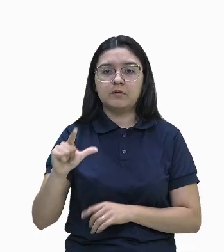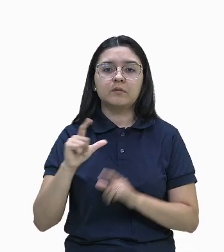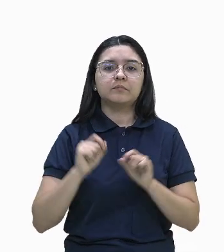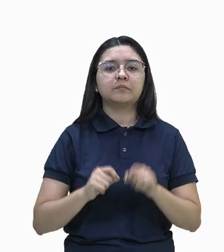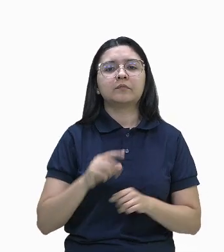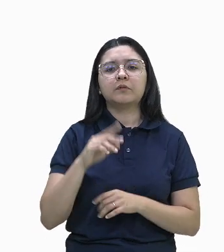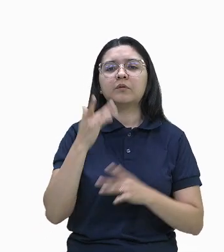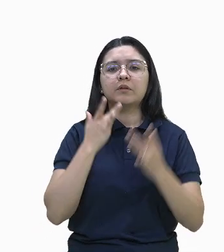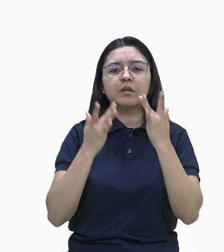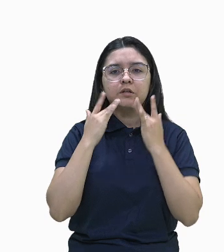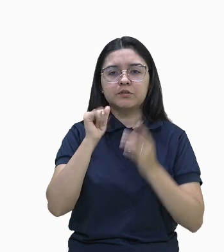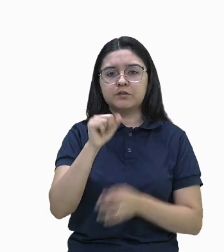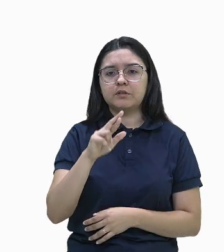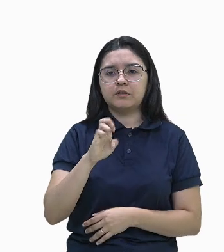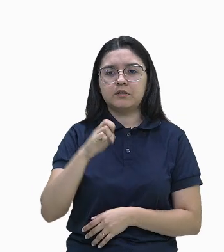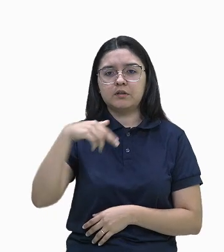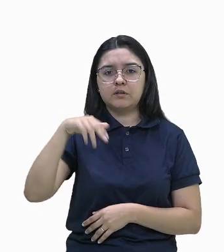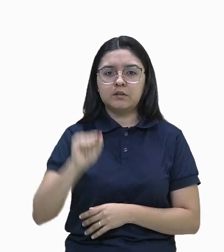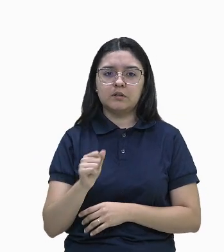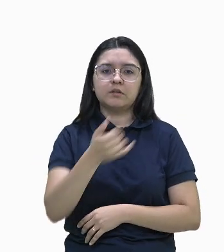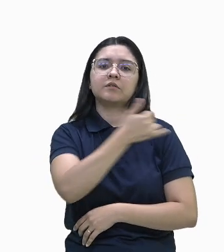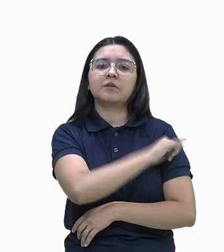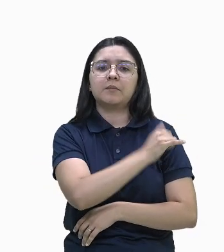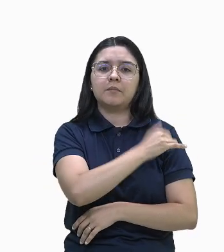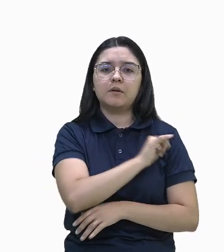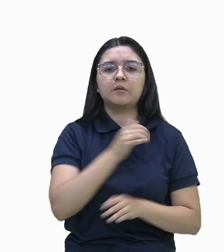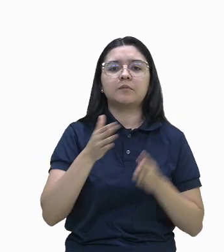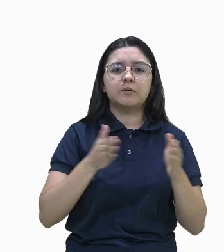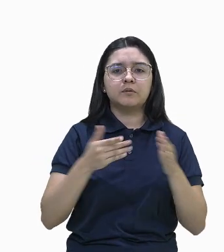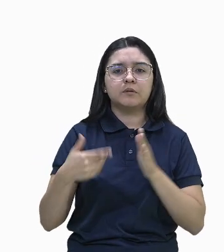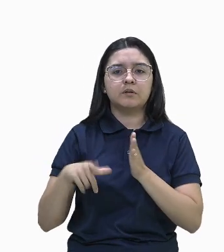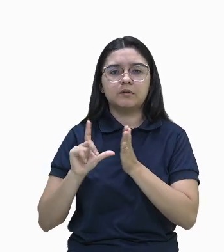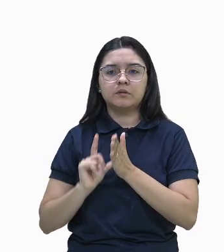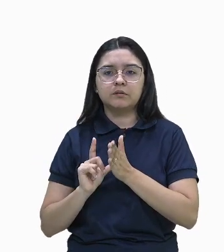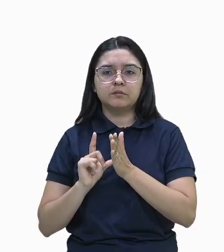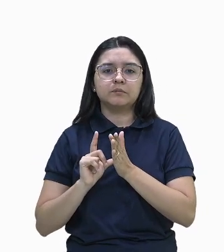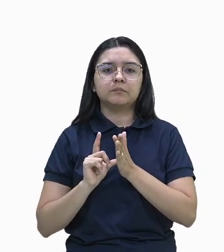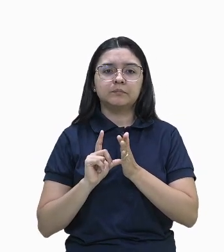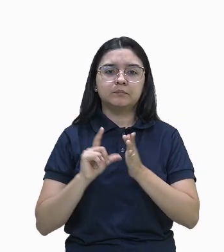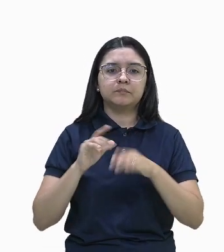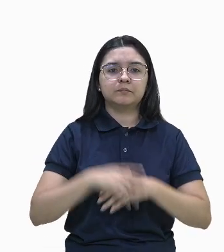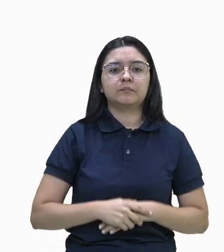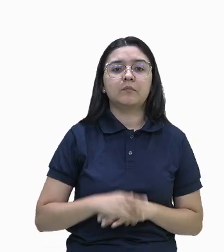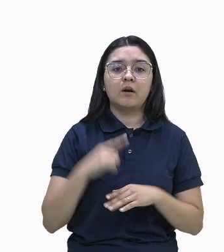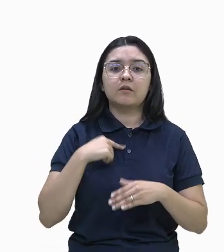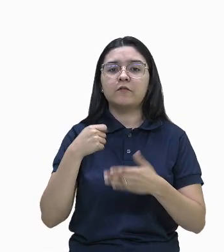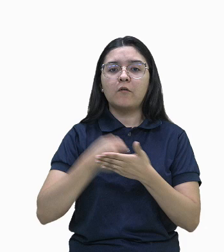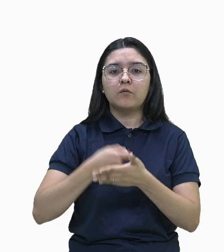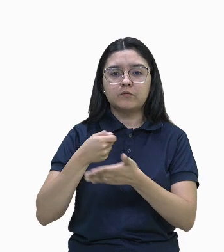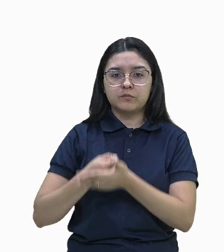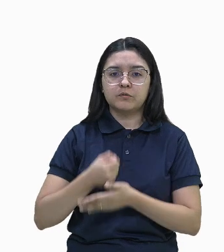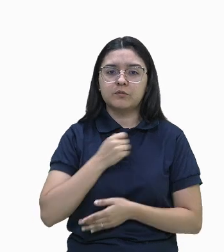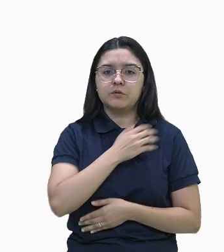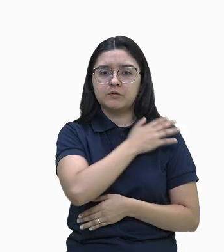período anterior à sua saída do Brasil por força da ditadura. Naquele momento,